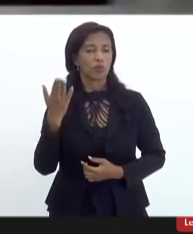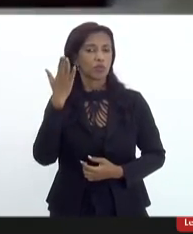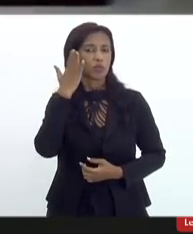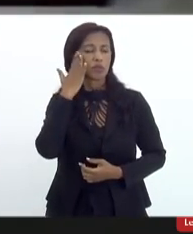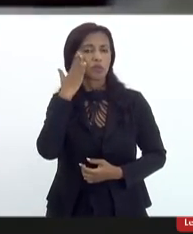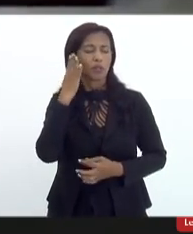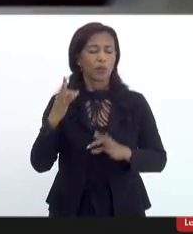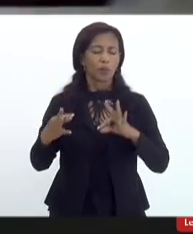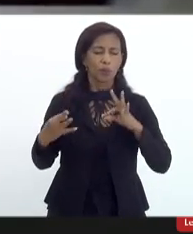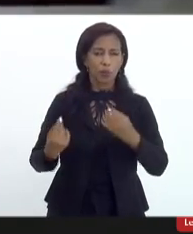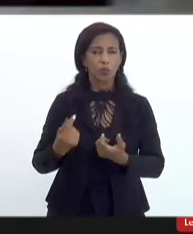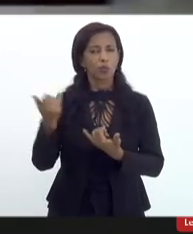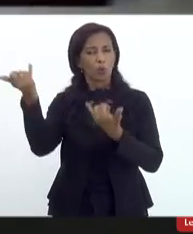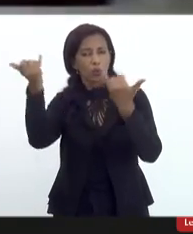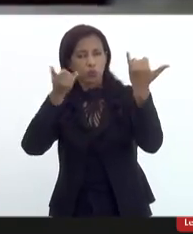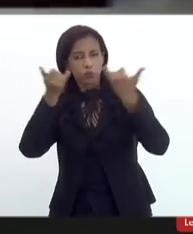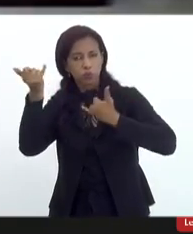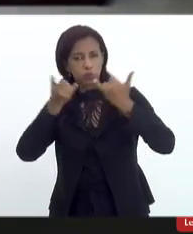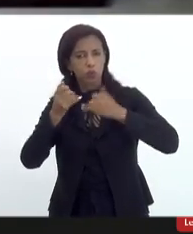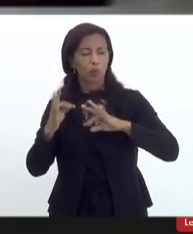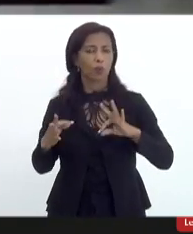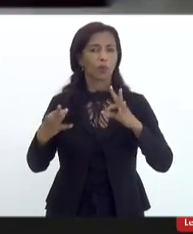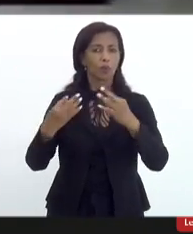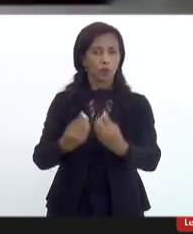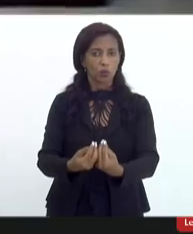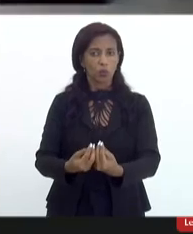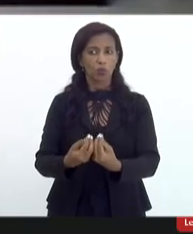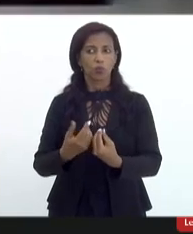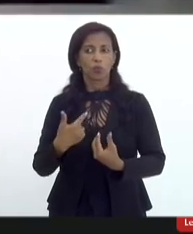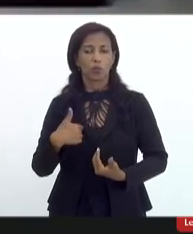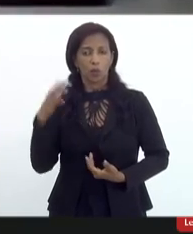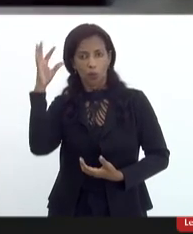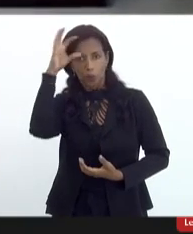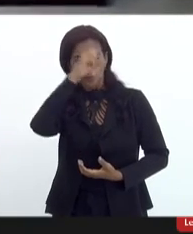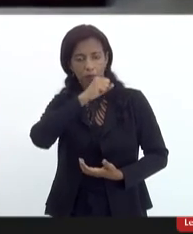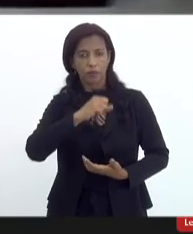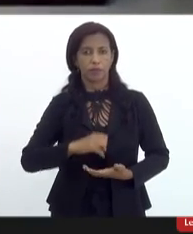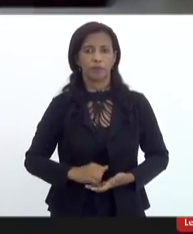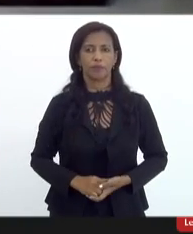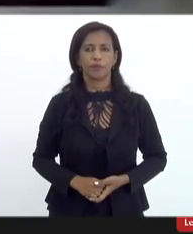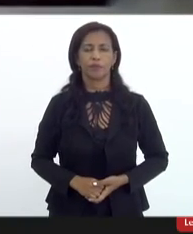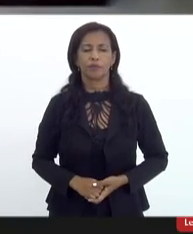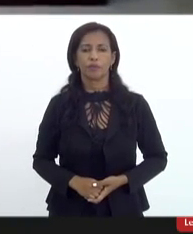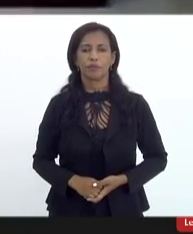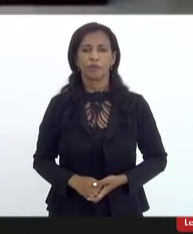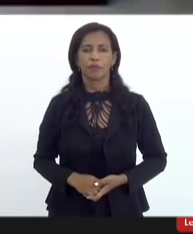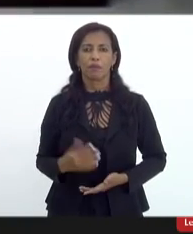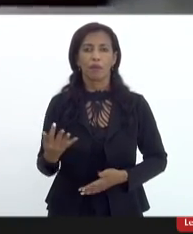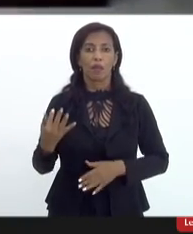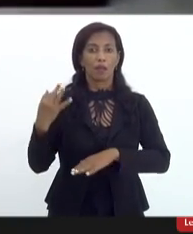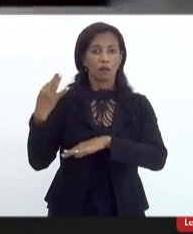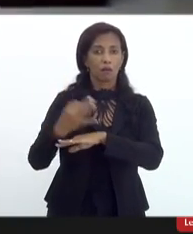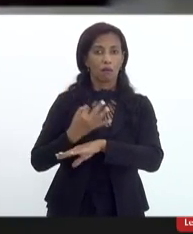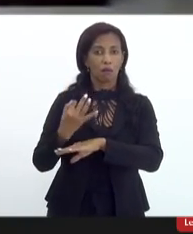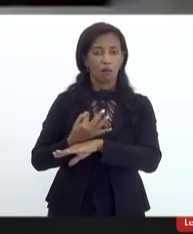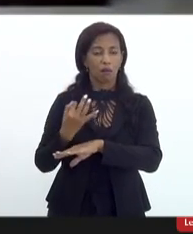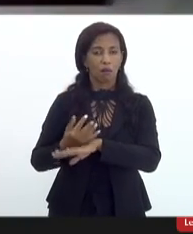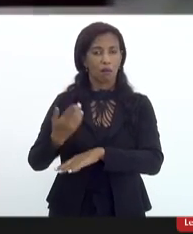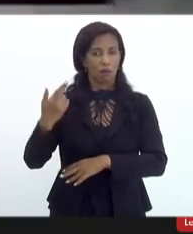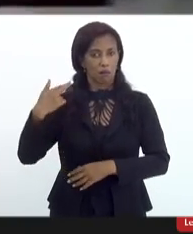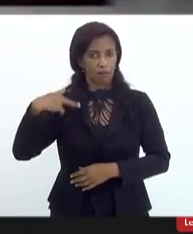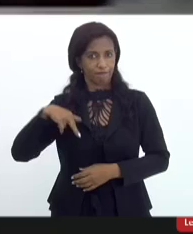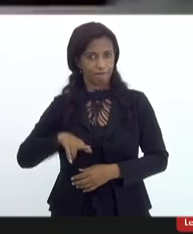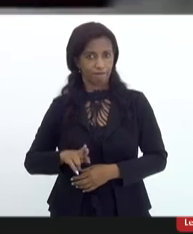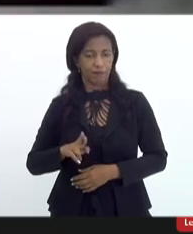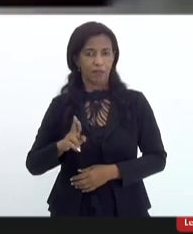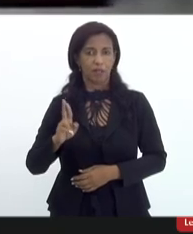por tudo que nós já ouvimos, por tudo aquilo que foi depreendido. A intolerância